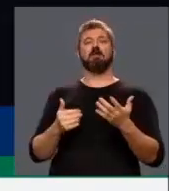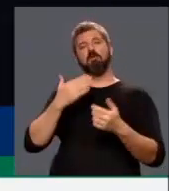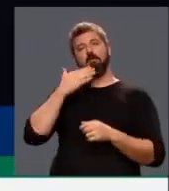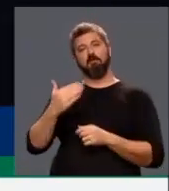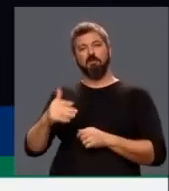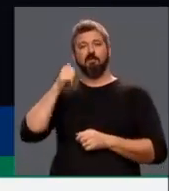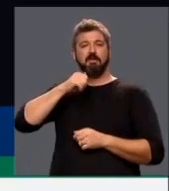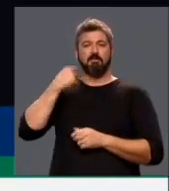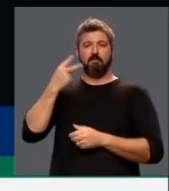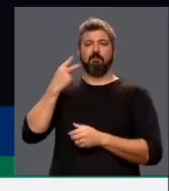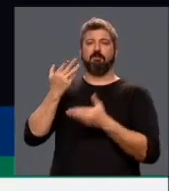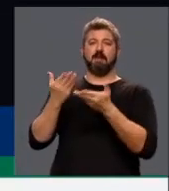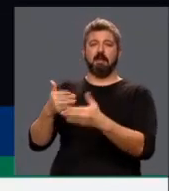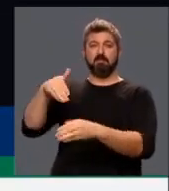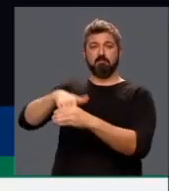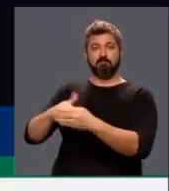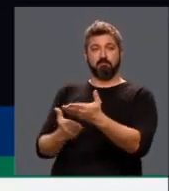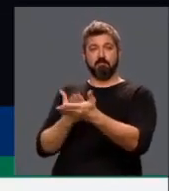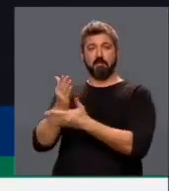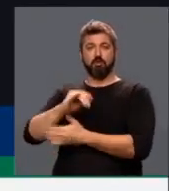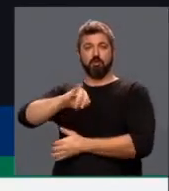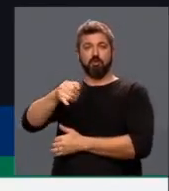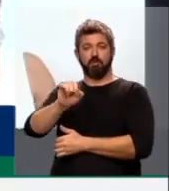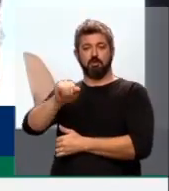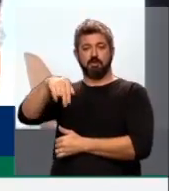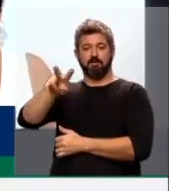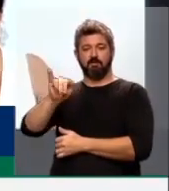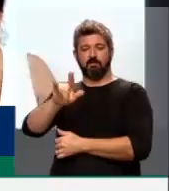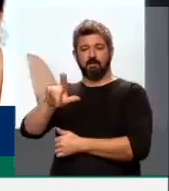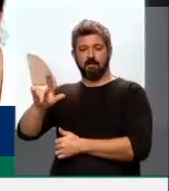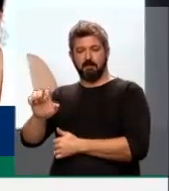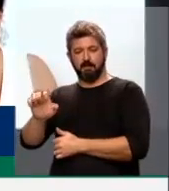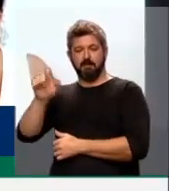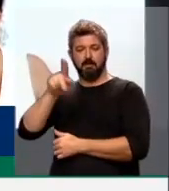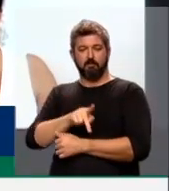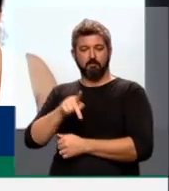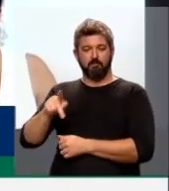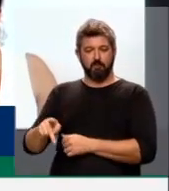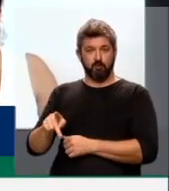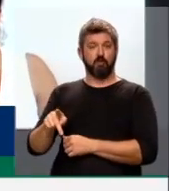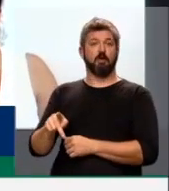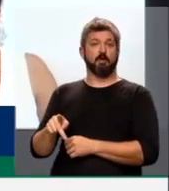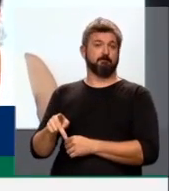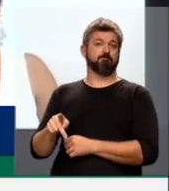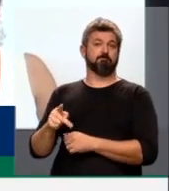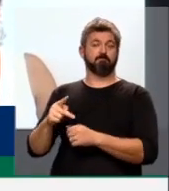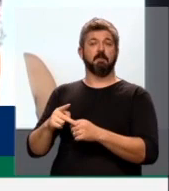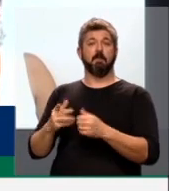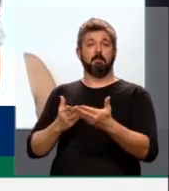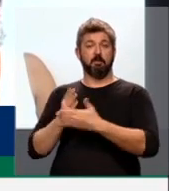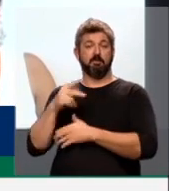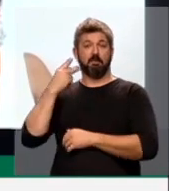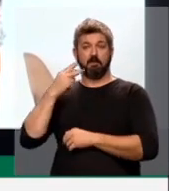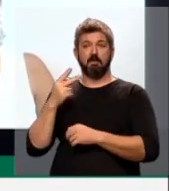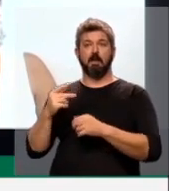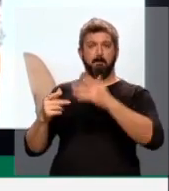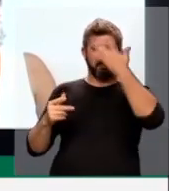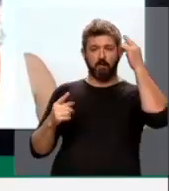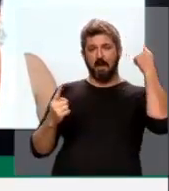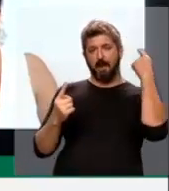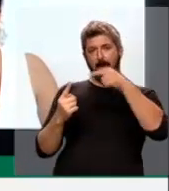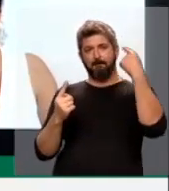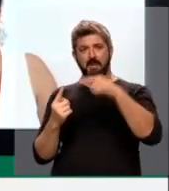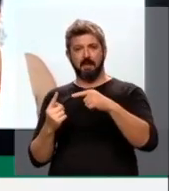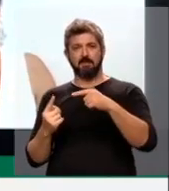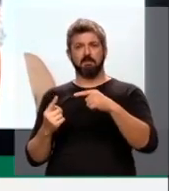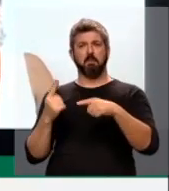nossa vereadora eleita de Joinville, Ana Lúcia Martins, professora educadora, que teve essa ameaça de morte